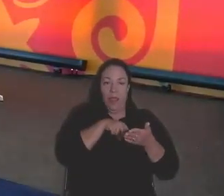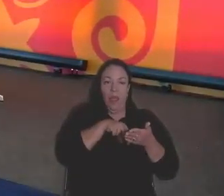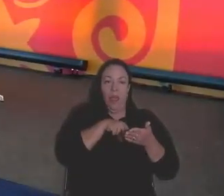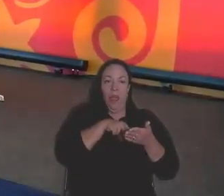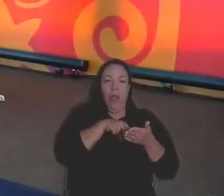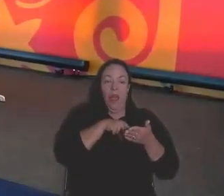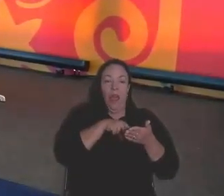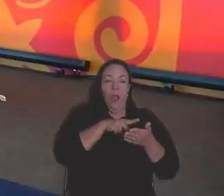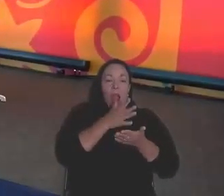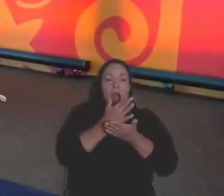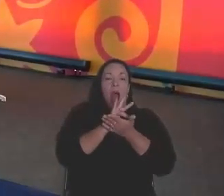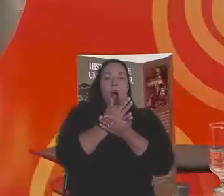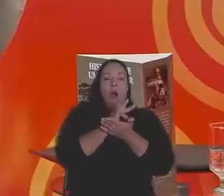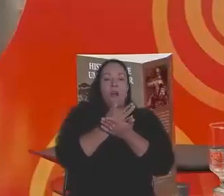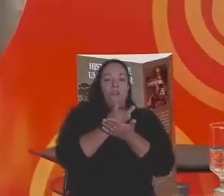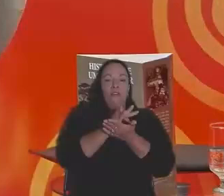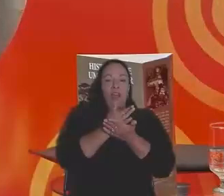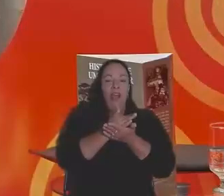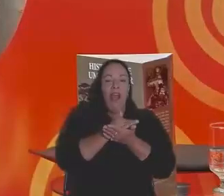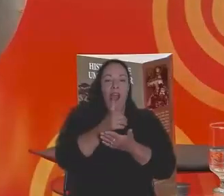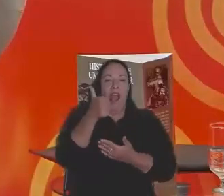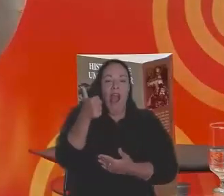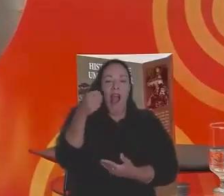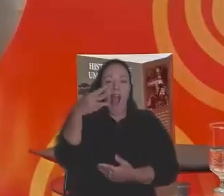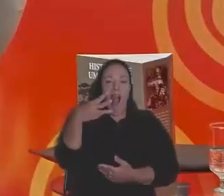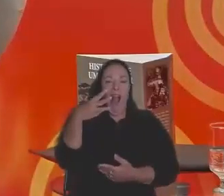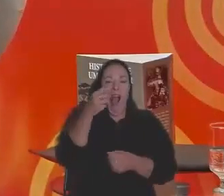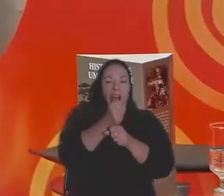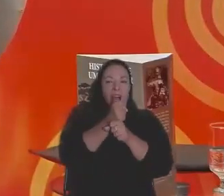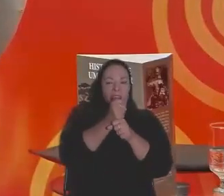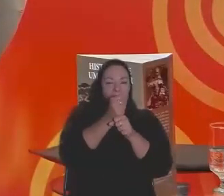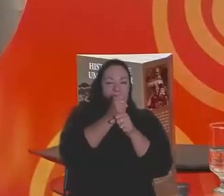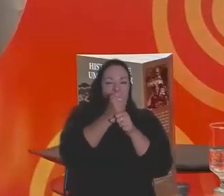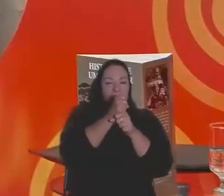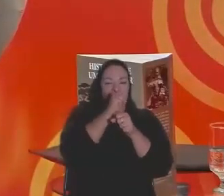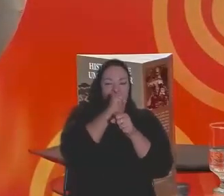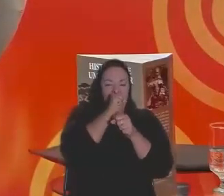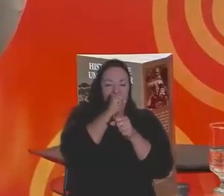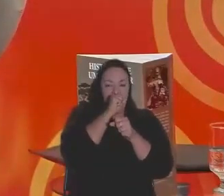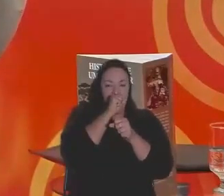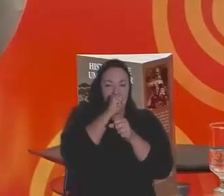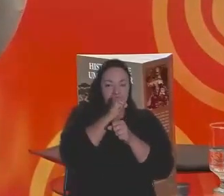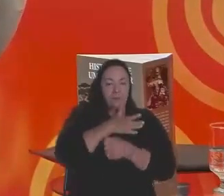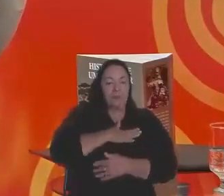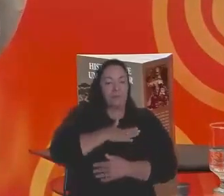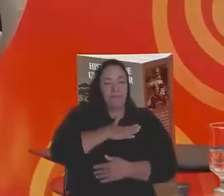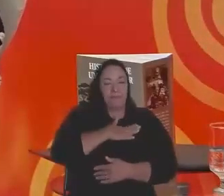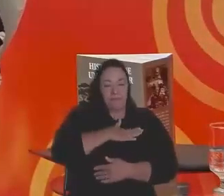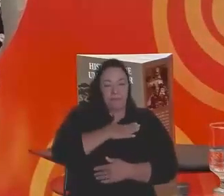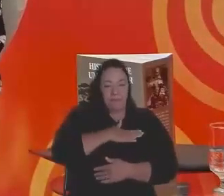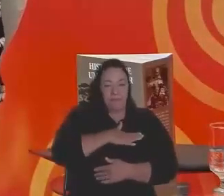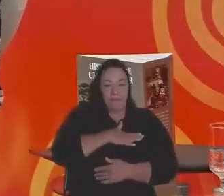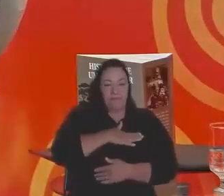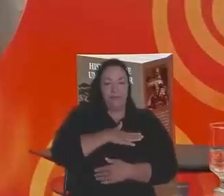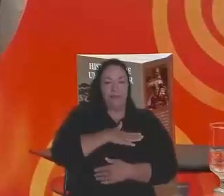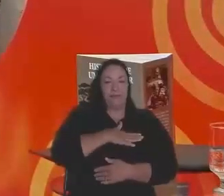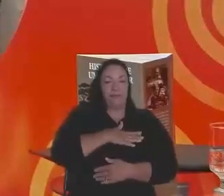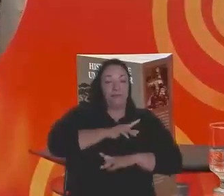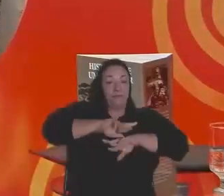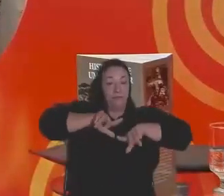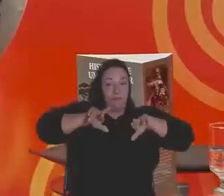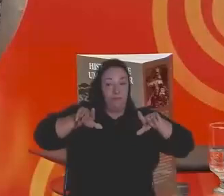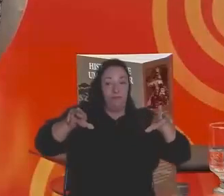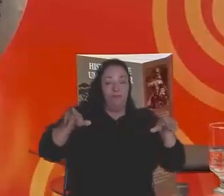branca de cabelos ondulados e grisalhos, cujo comprimento lhe vai até as orelhas. Ela traja vestido longo preto e, por cima, usa um